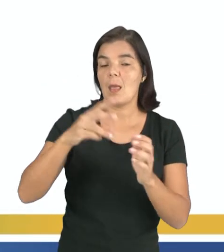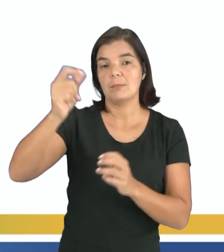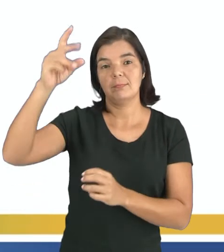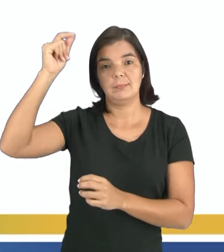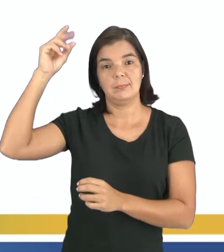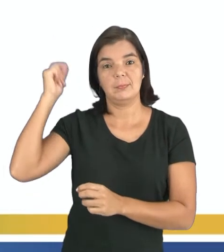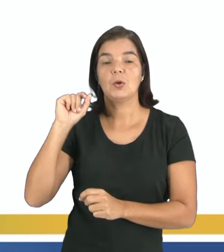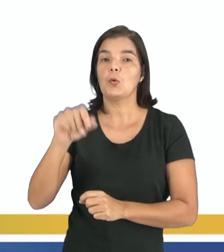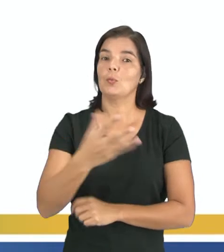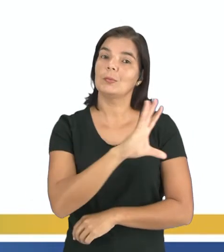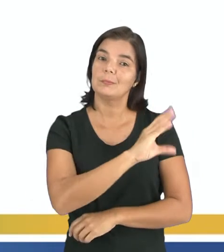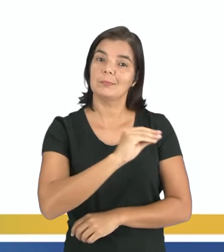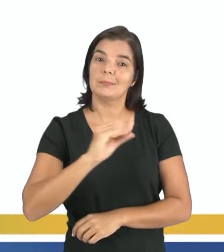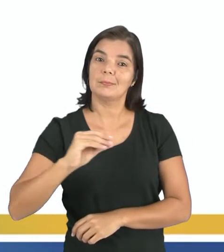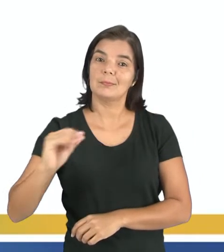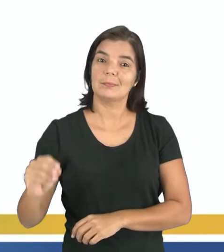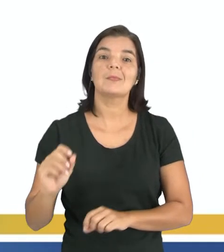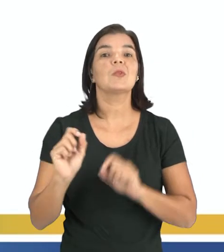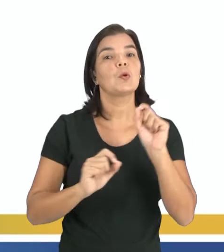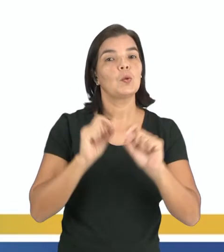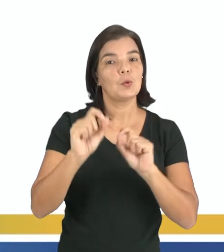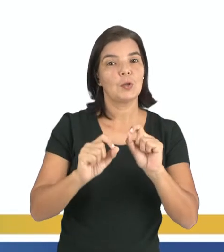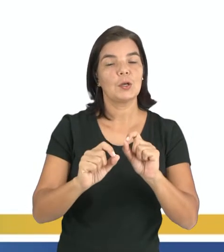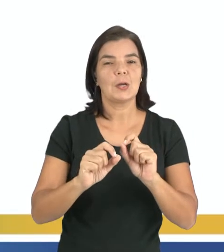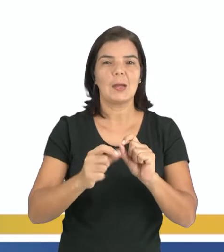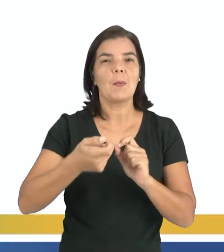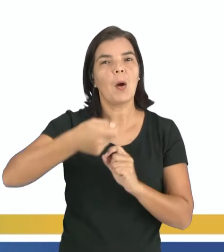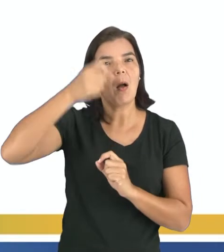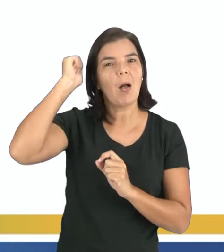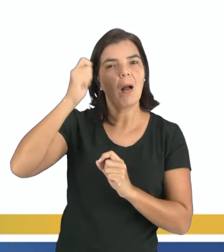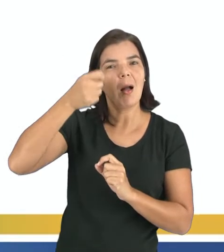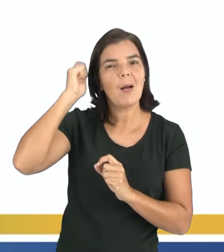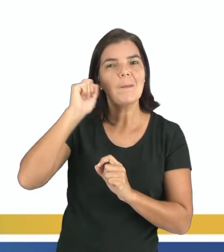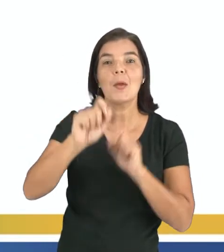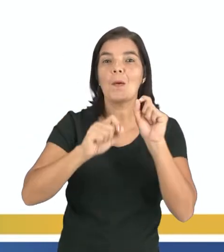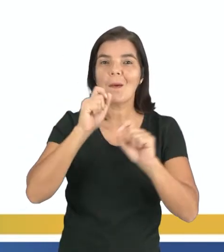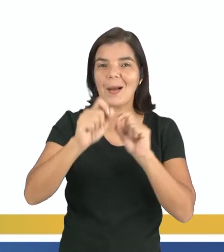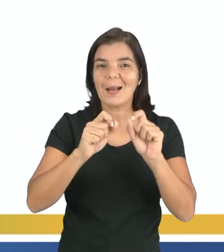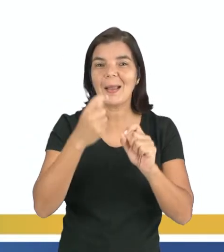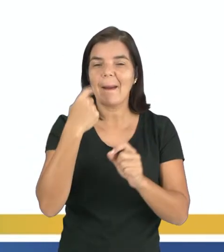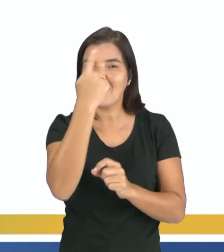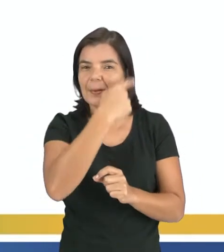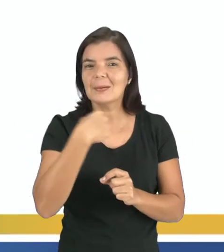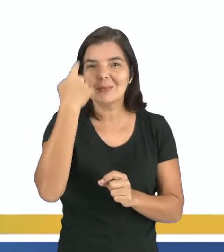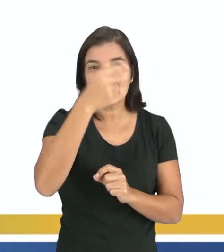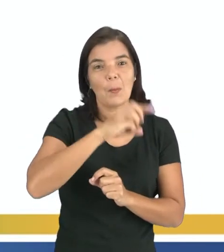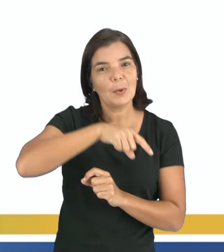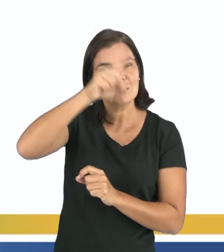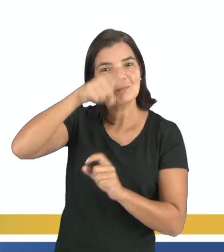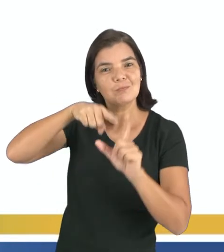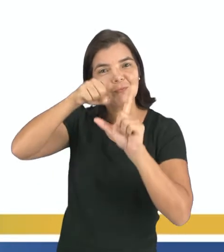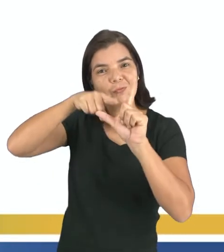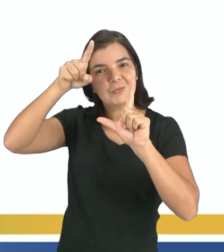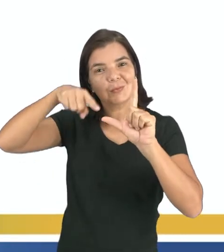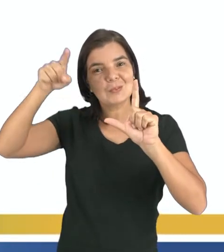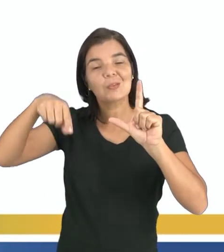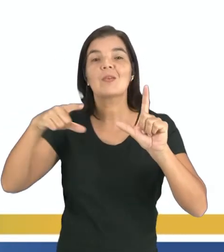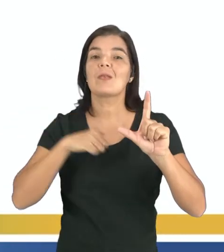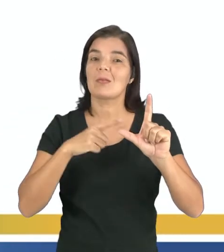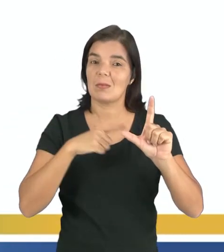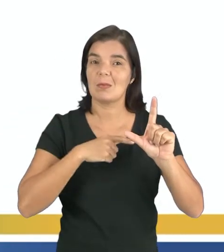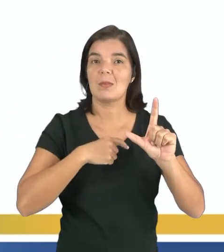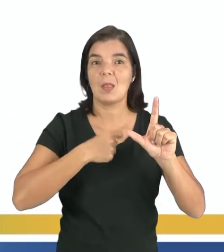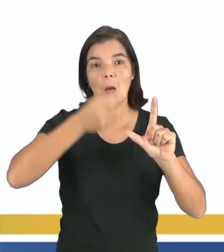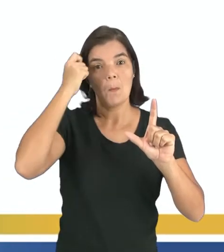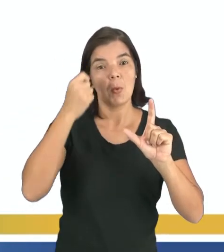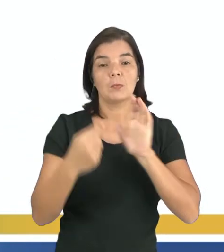depois, foi um adolescente. Ele fez no Paint essas carinhas que vocês estão vendo aí nessa tabela periódica. E aí ele fez no